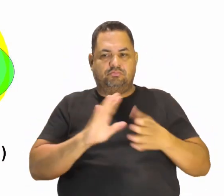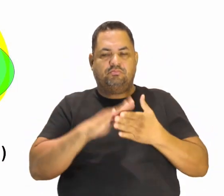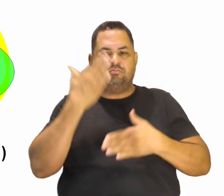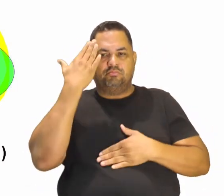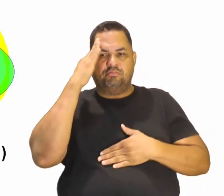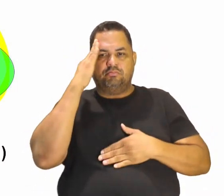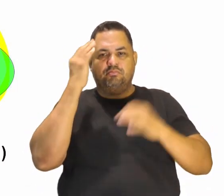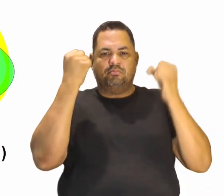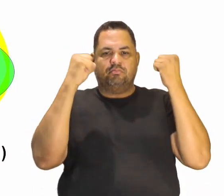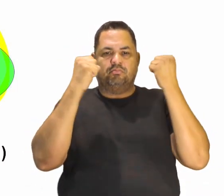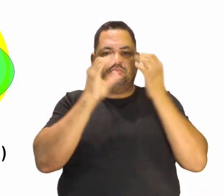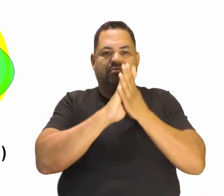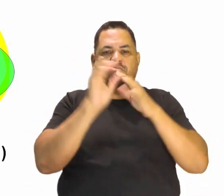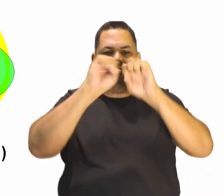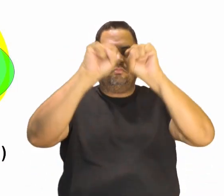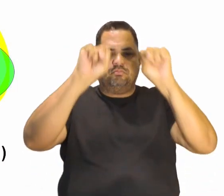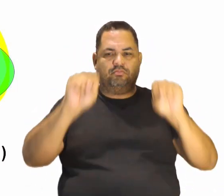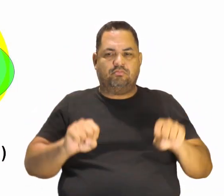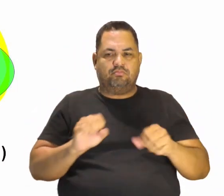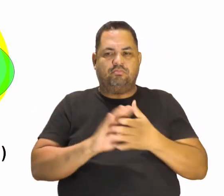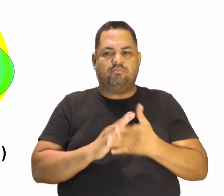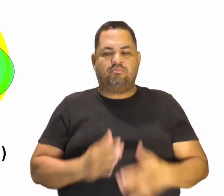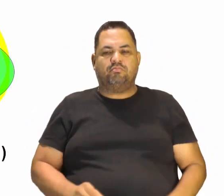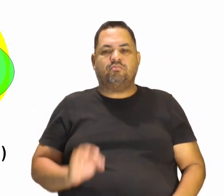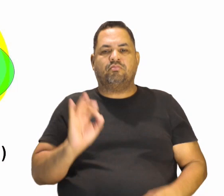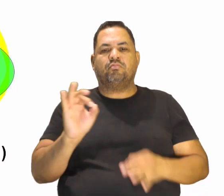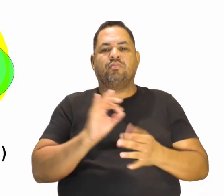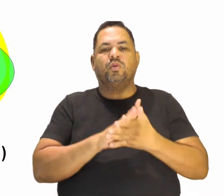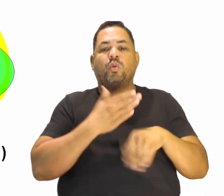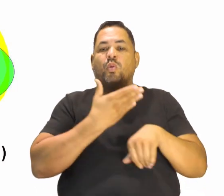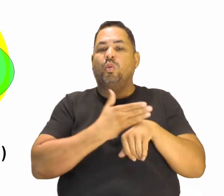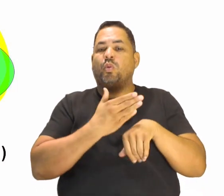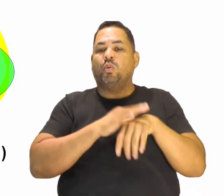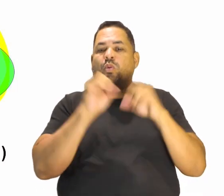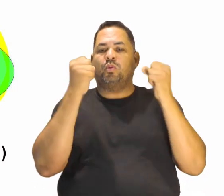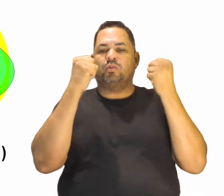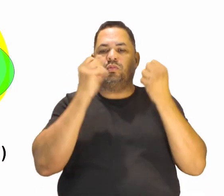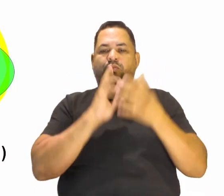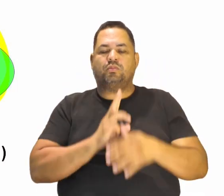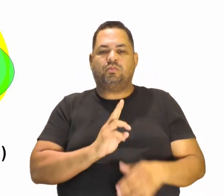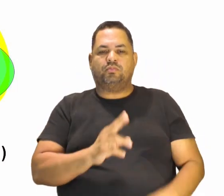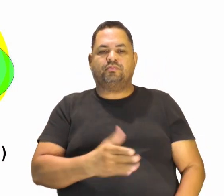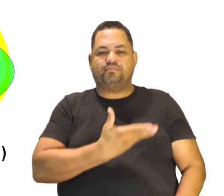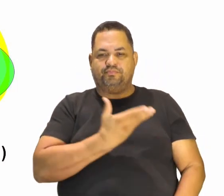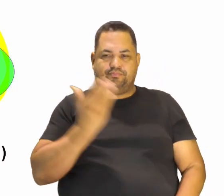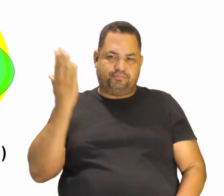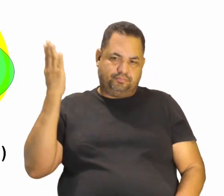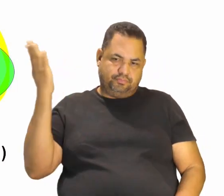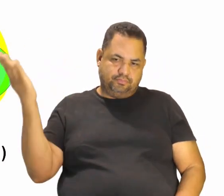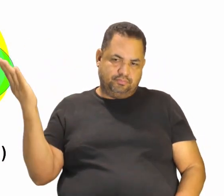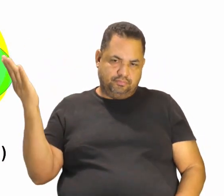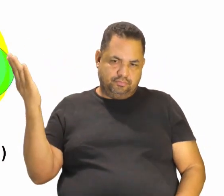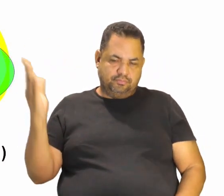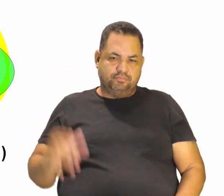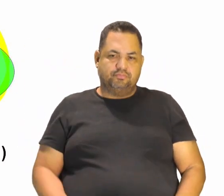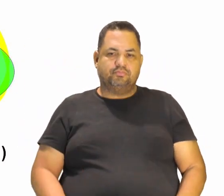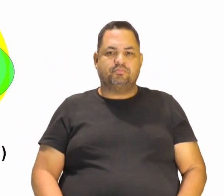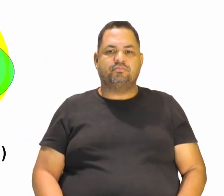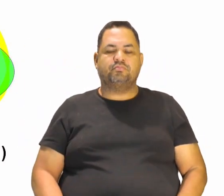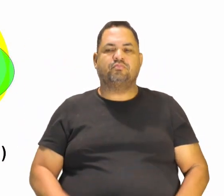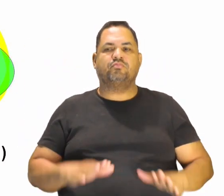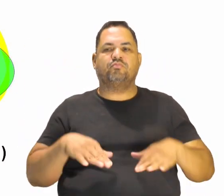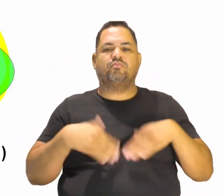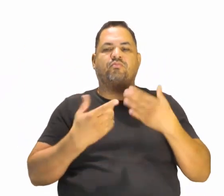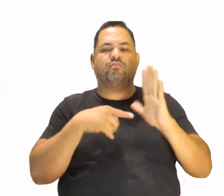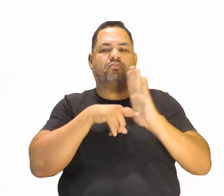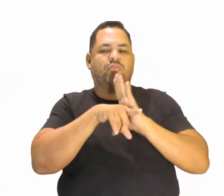atividade física sistematizada ou exercício físico, frequência, intensidade e duração. Quando a gente analisa